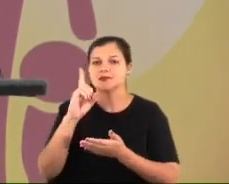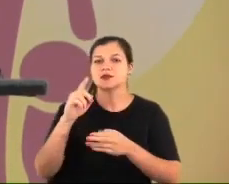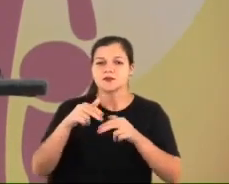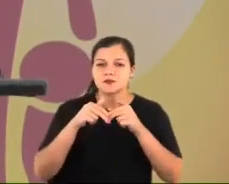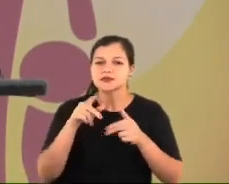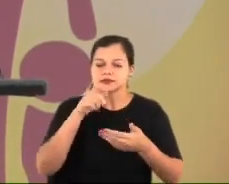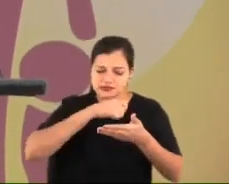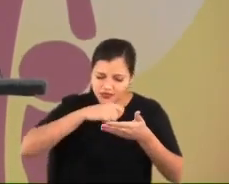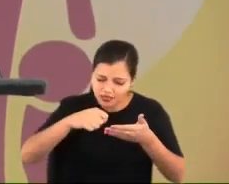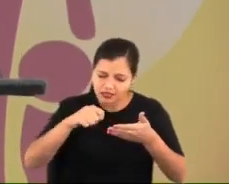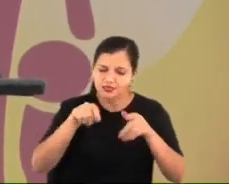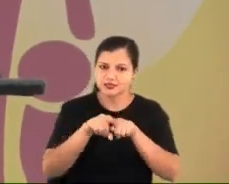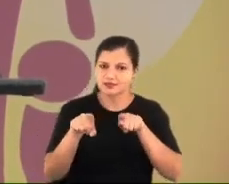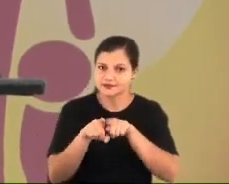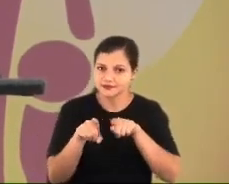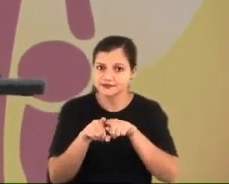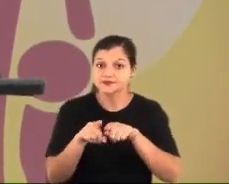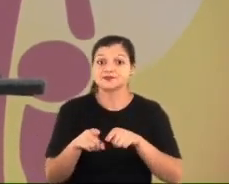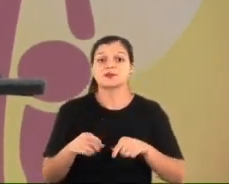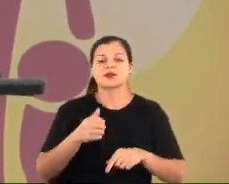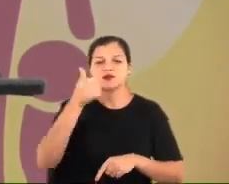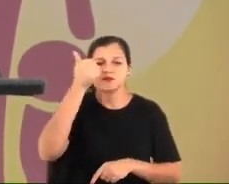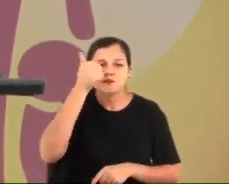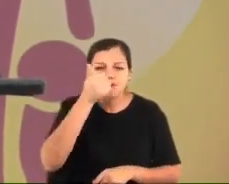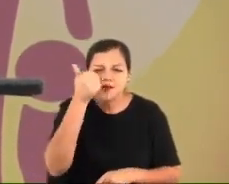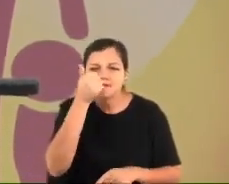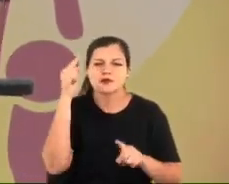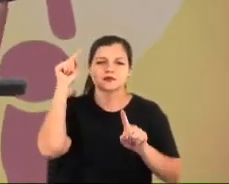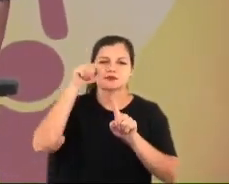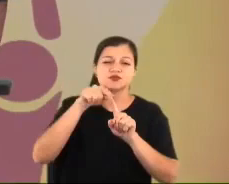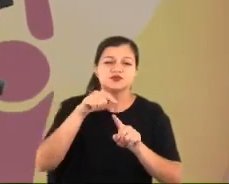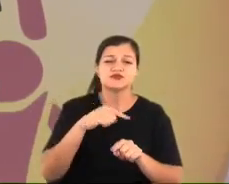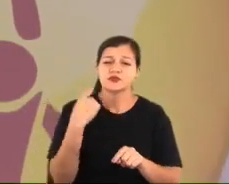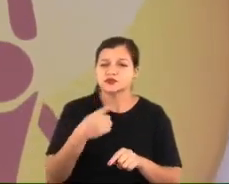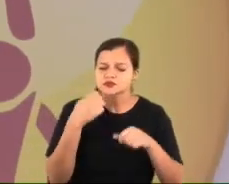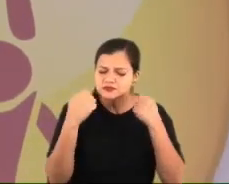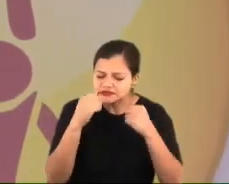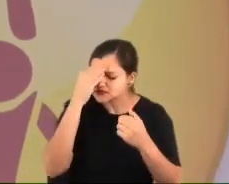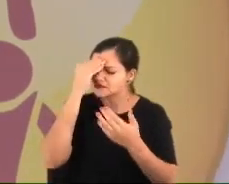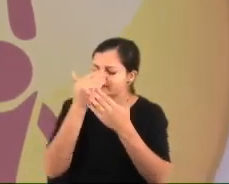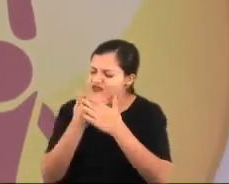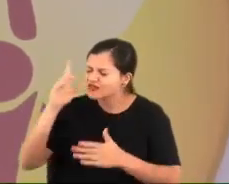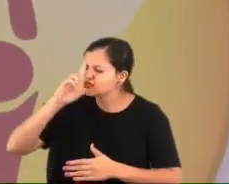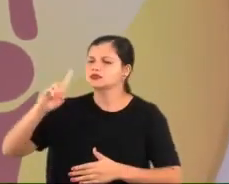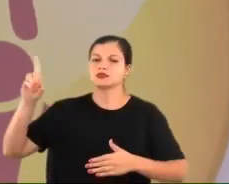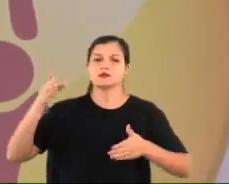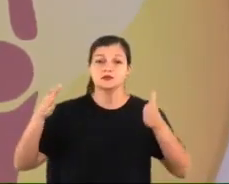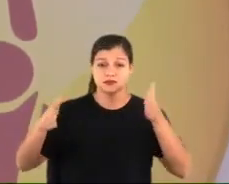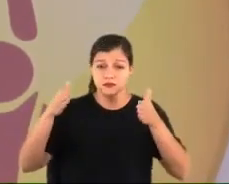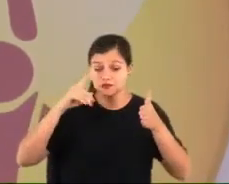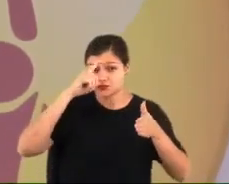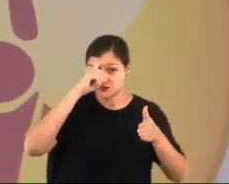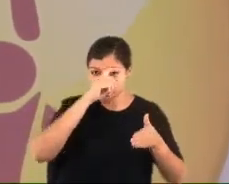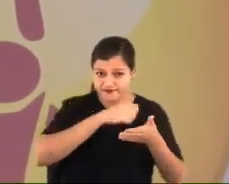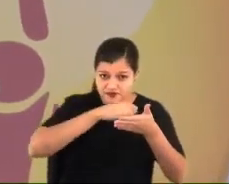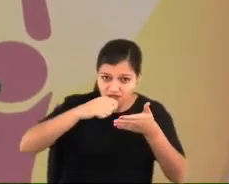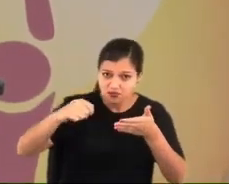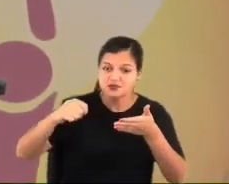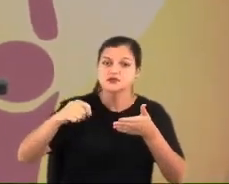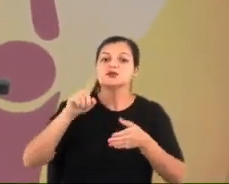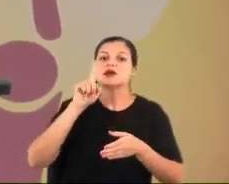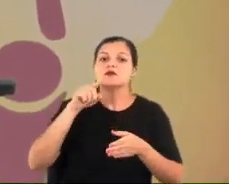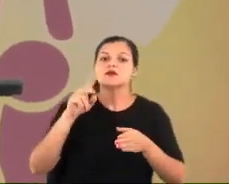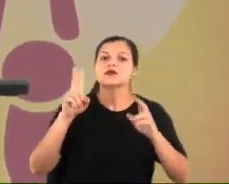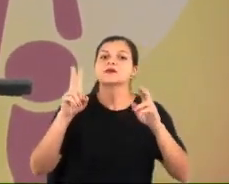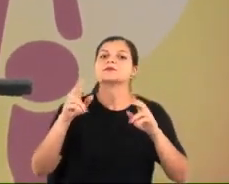primeira razão, o primeiro princípio para confiar em Deus nos tempos difíceis, anote aí, é que o